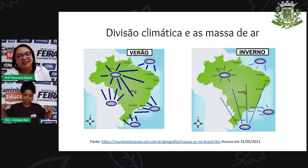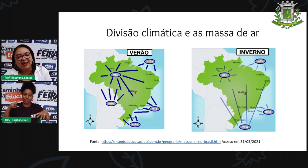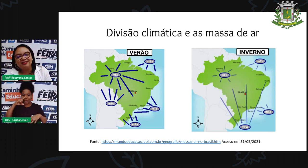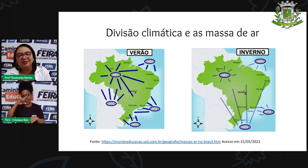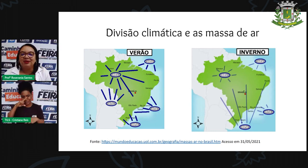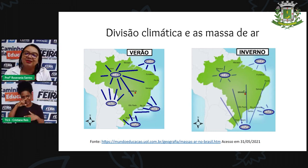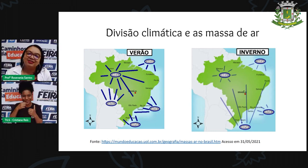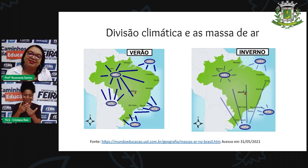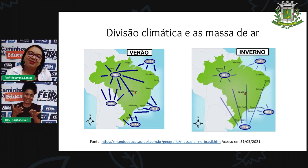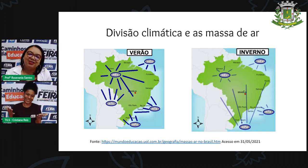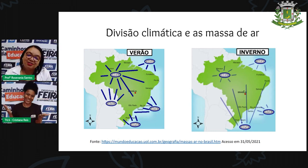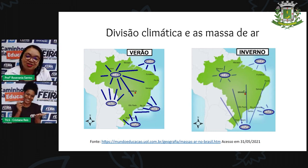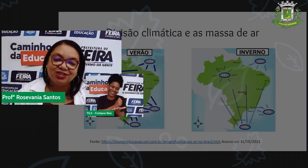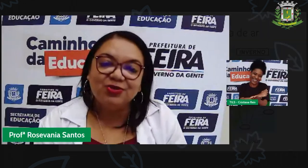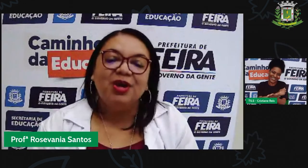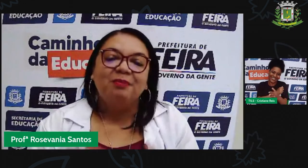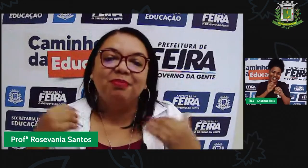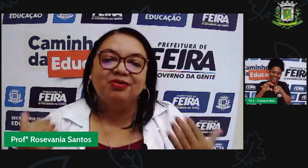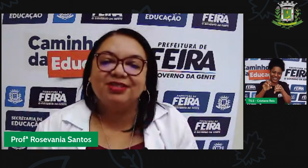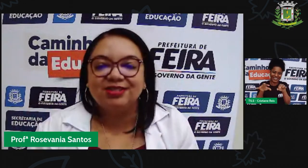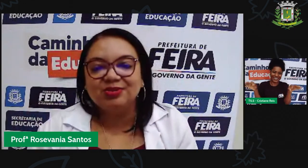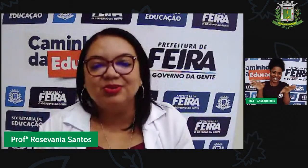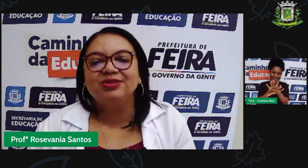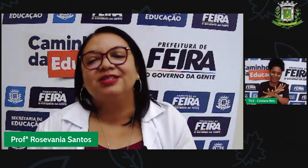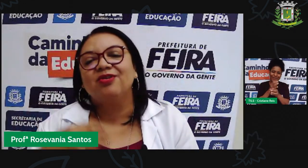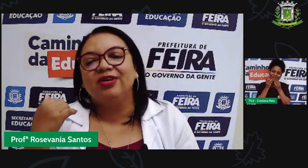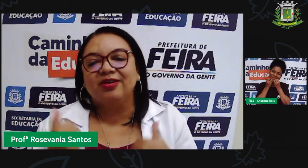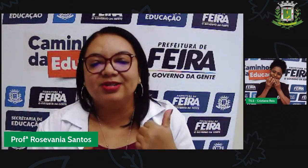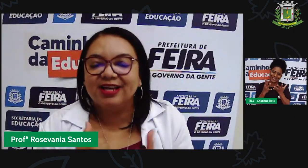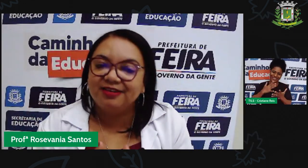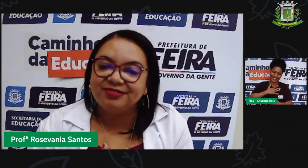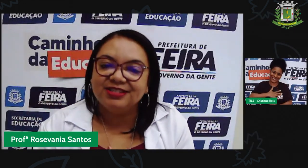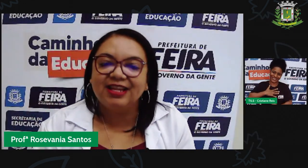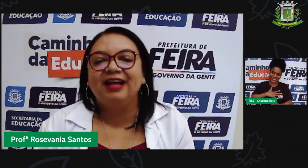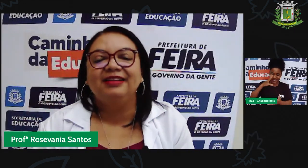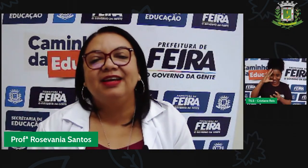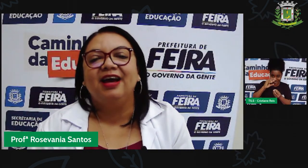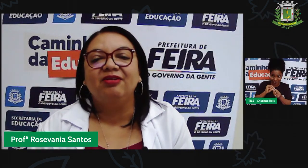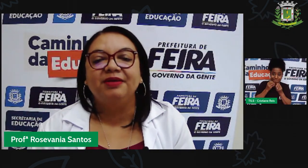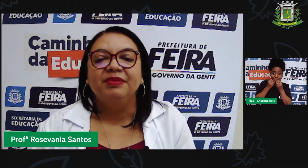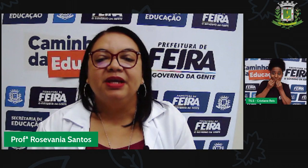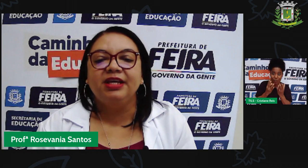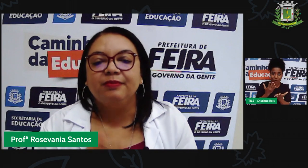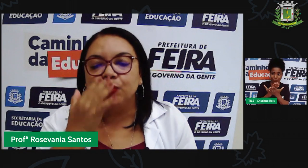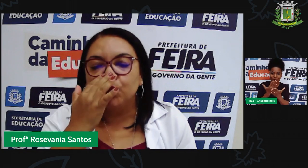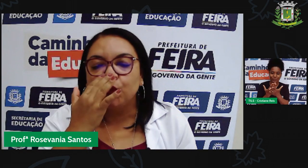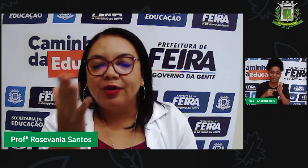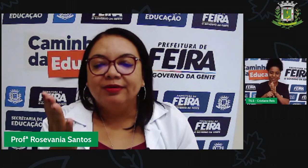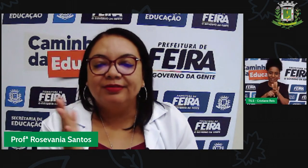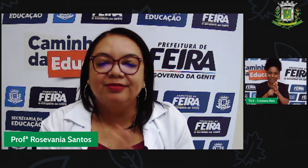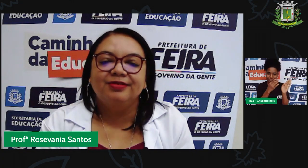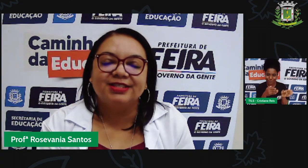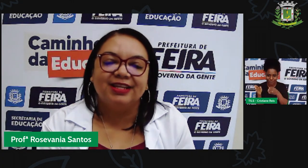vocês tenham gostado, espero que vocês tenham entendido. Bons estudos, qualquer coisa, revisa lá na minha aula. E